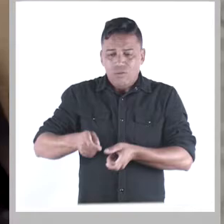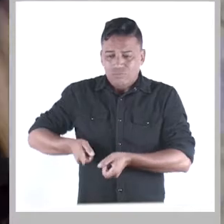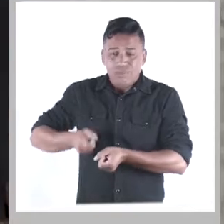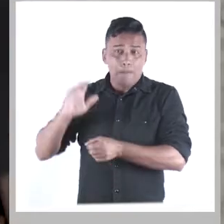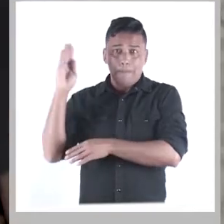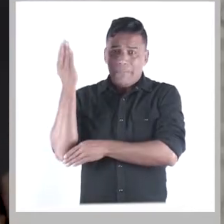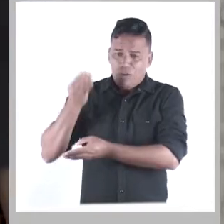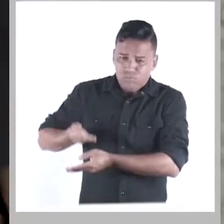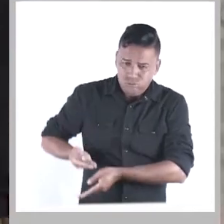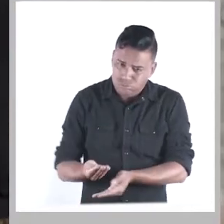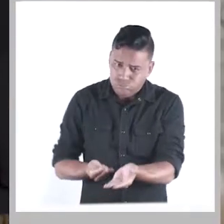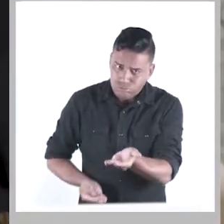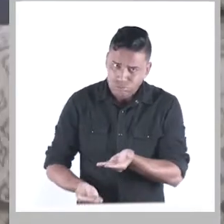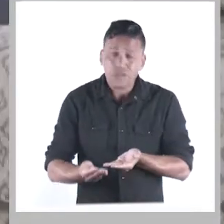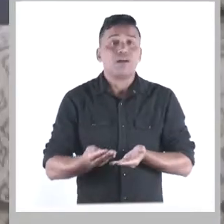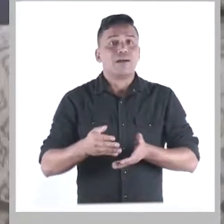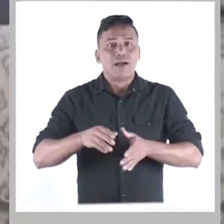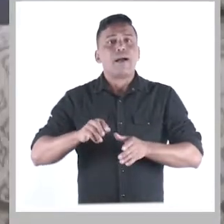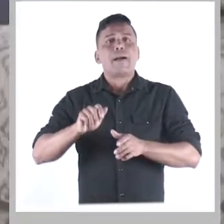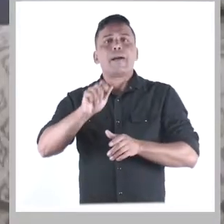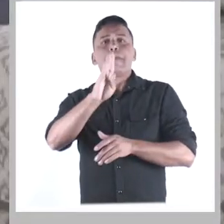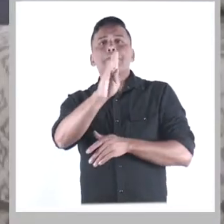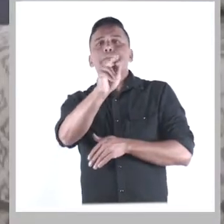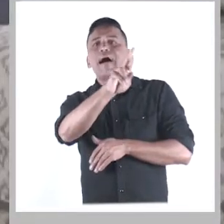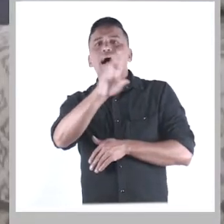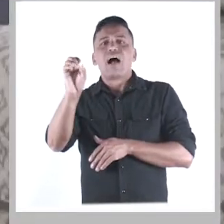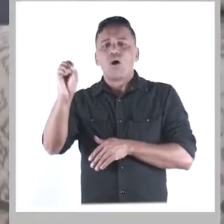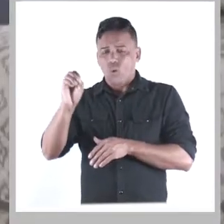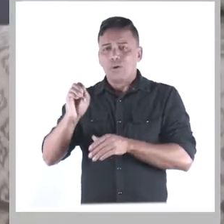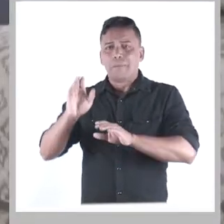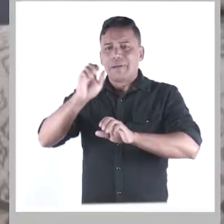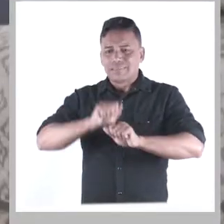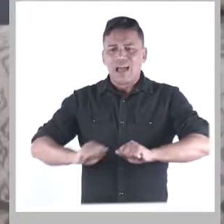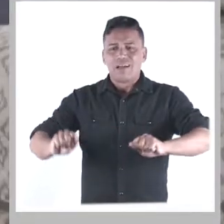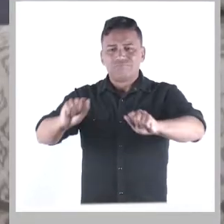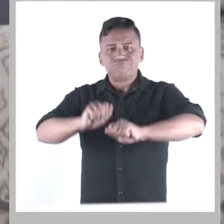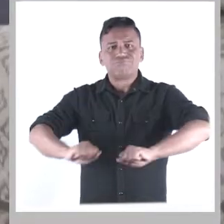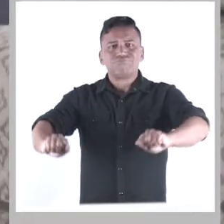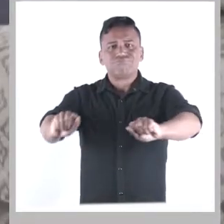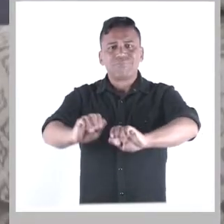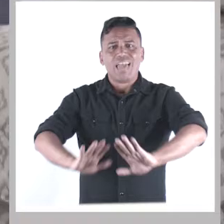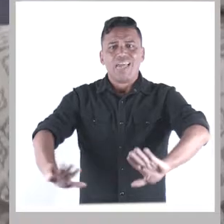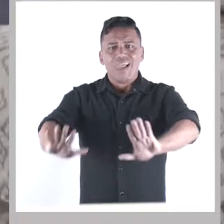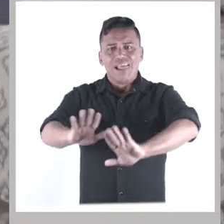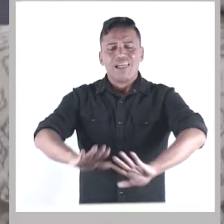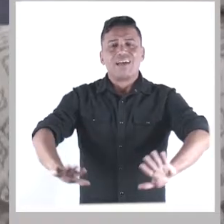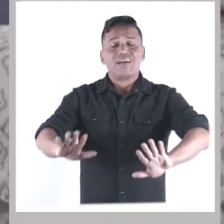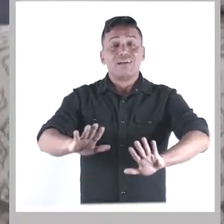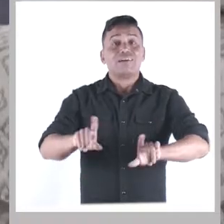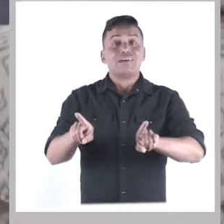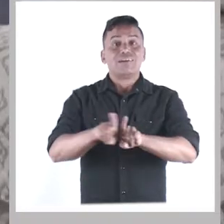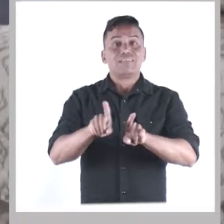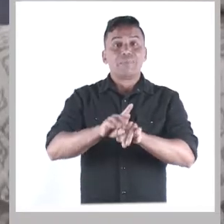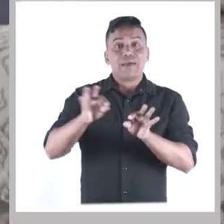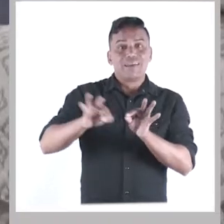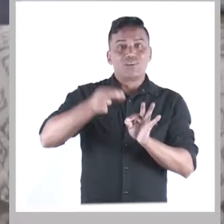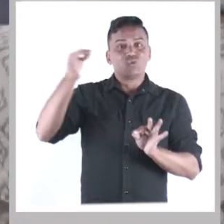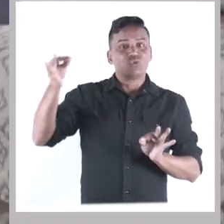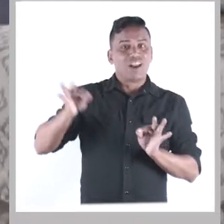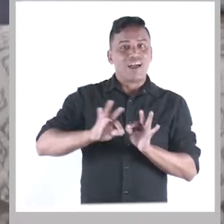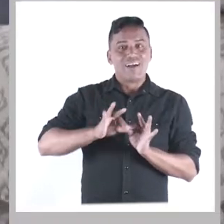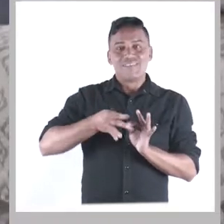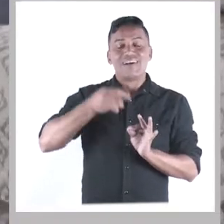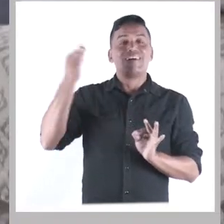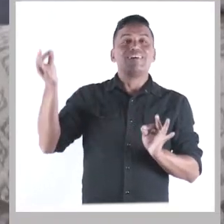a fumaça empretecia, tinha que passar o barro ali, porque a parede da cozinha tinha que estar sempre branca. Né? Ela bordava,